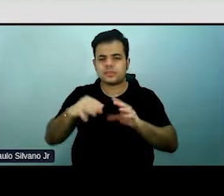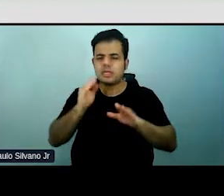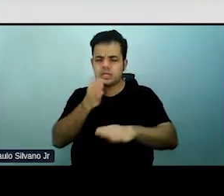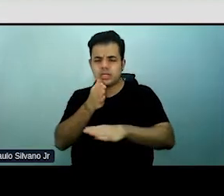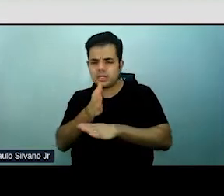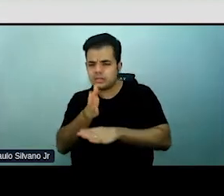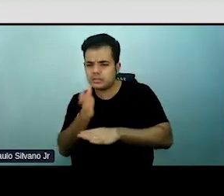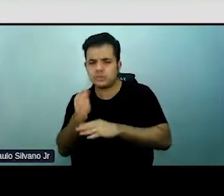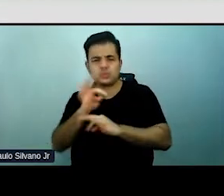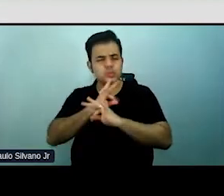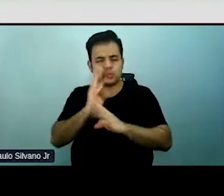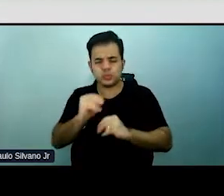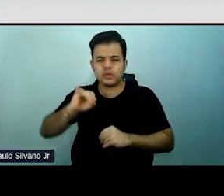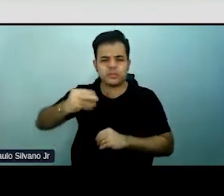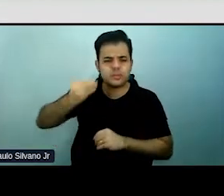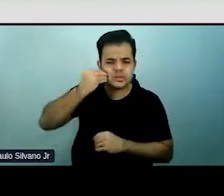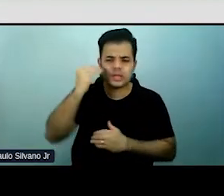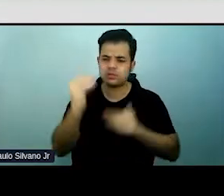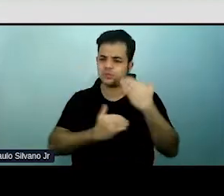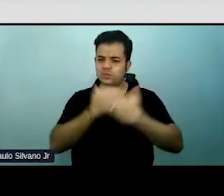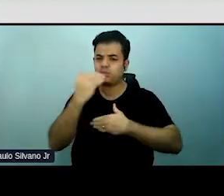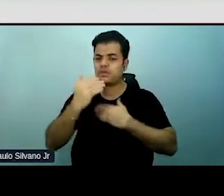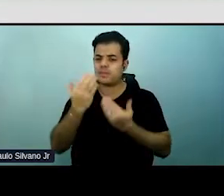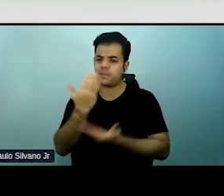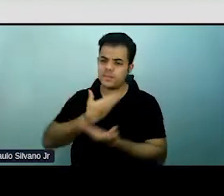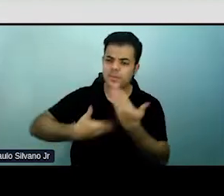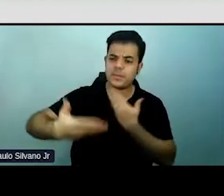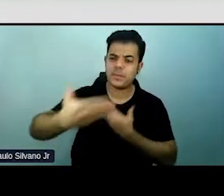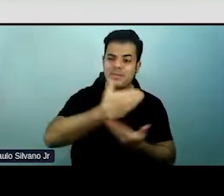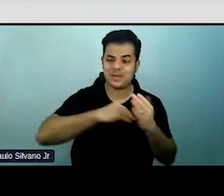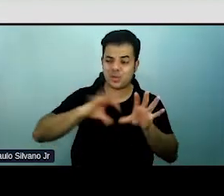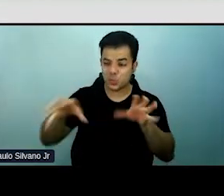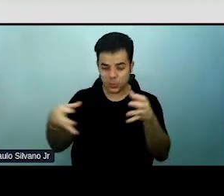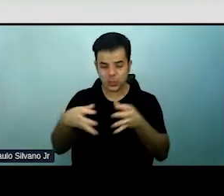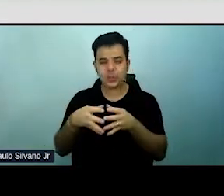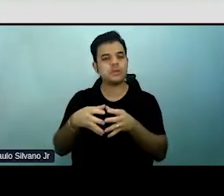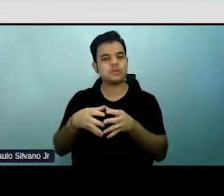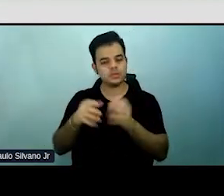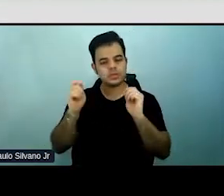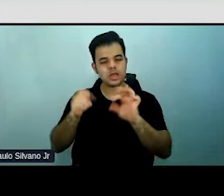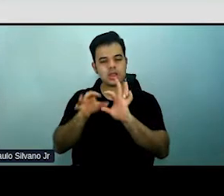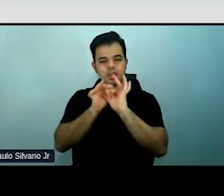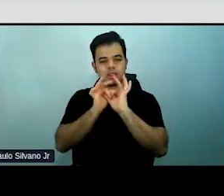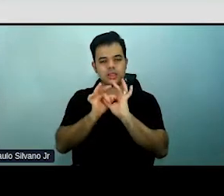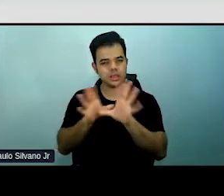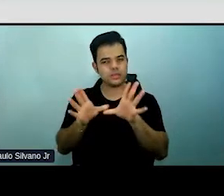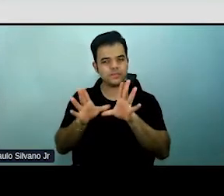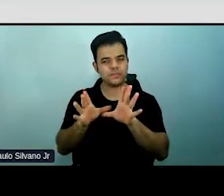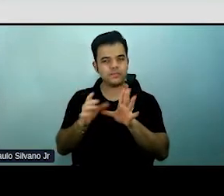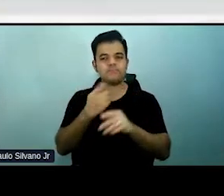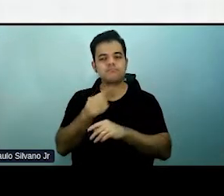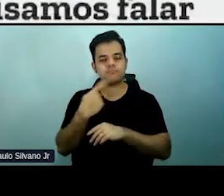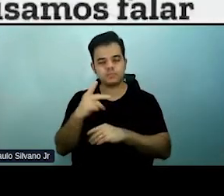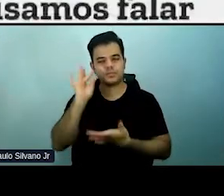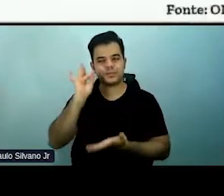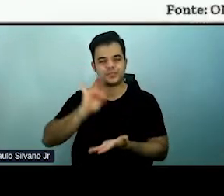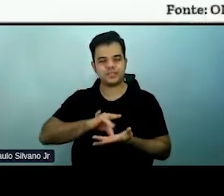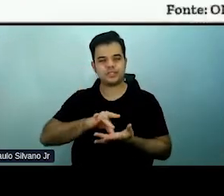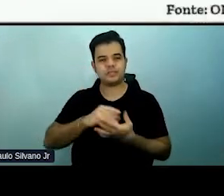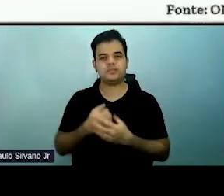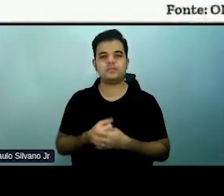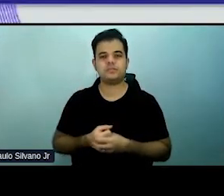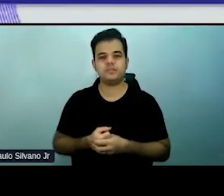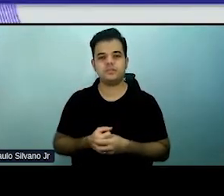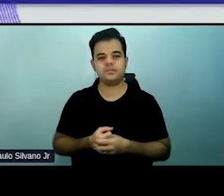acessos, oportunidades, desenvolvimento, a interação entre elas, para que ela se torne genuína, né? Para que seja de verdade.